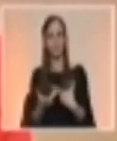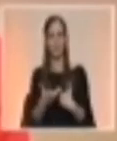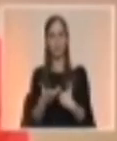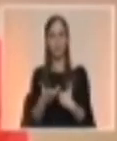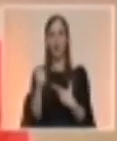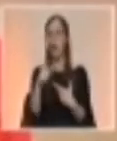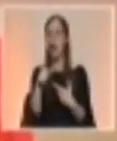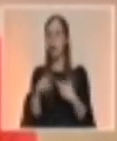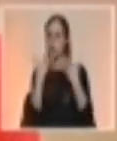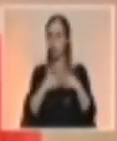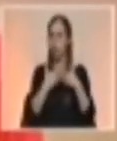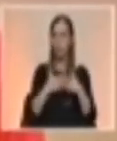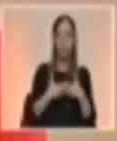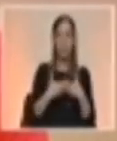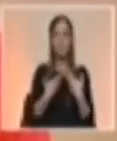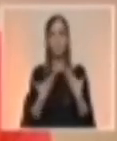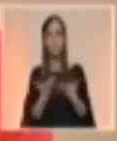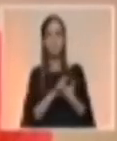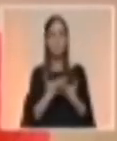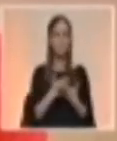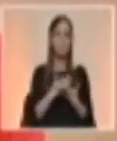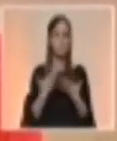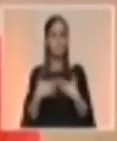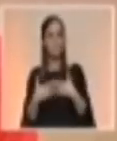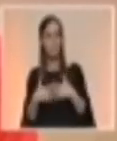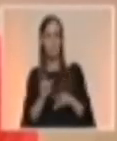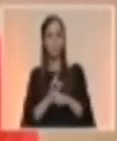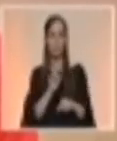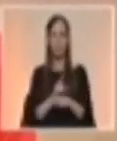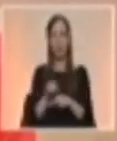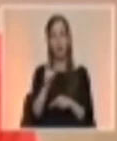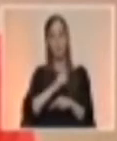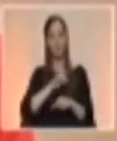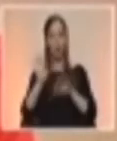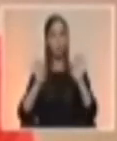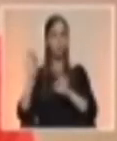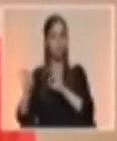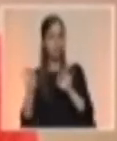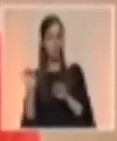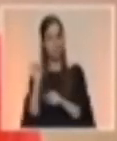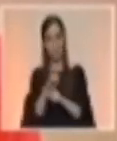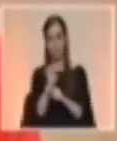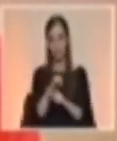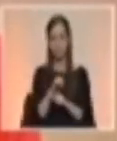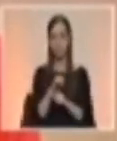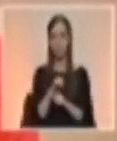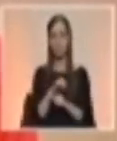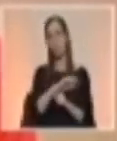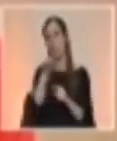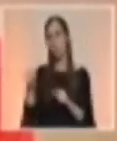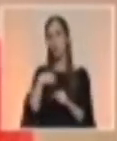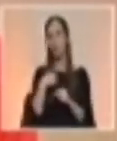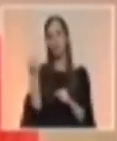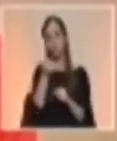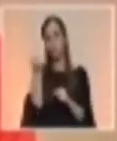muitas dúvidas, muitas reticências, e nós, enquanto... E então eles vão ter que fazer opções, não é? Exatamente. E nós, no fundo, enquanto